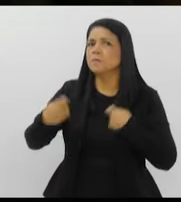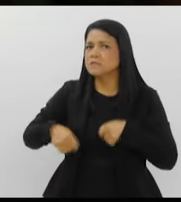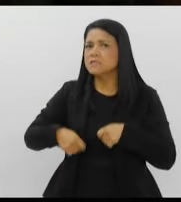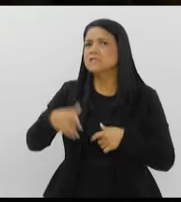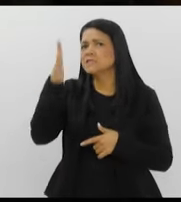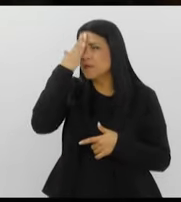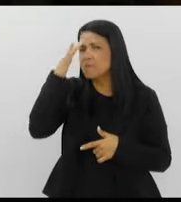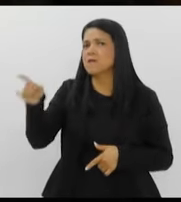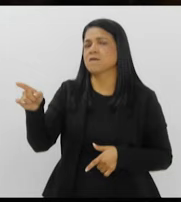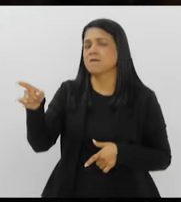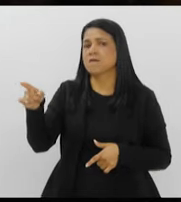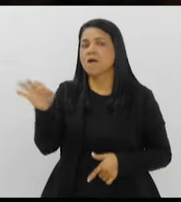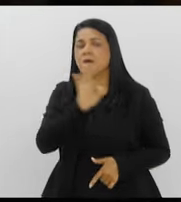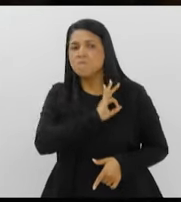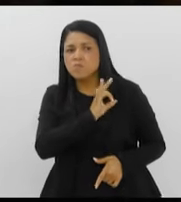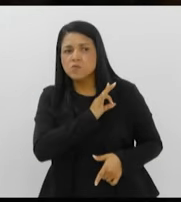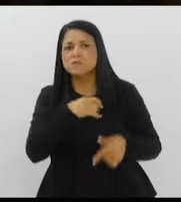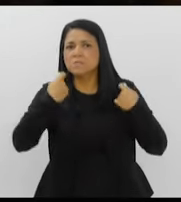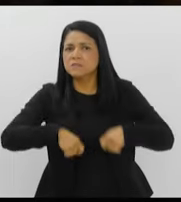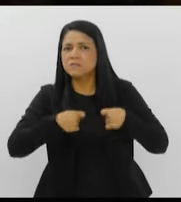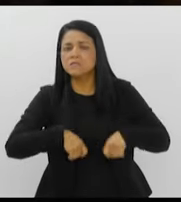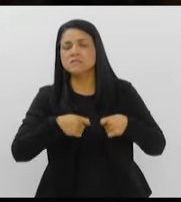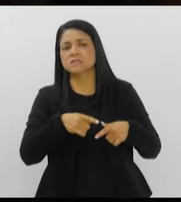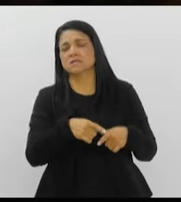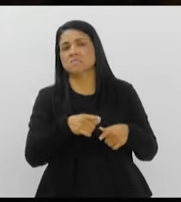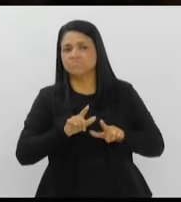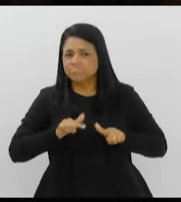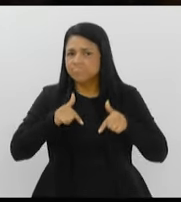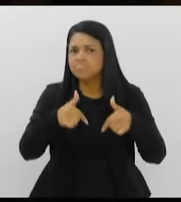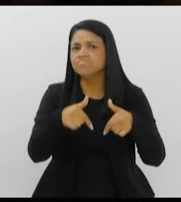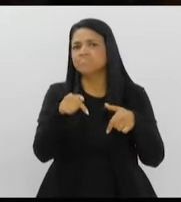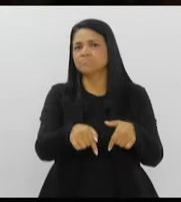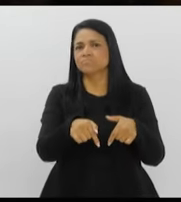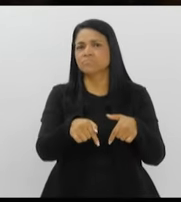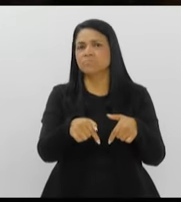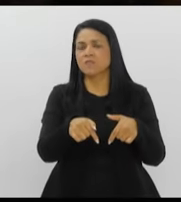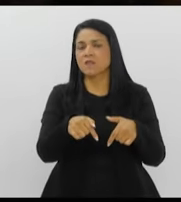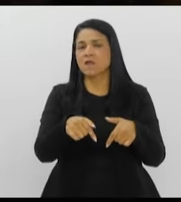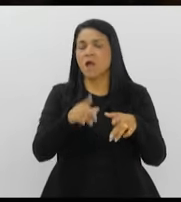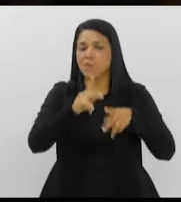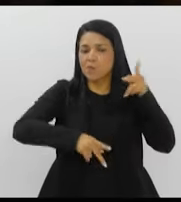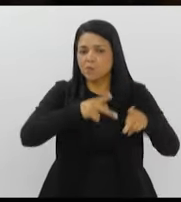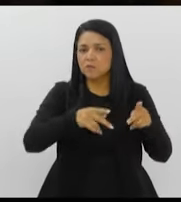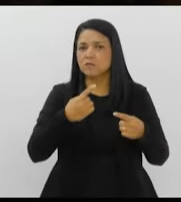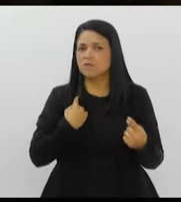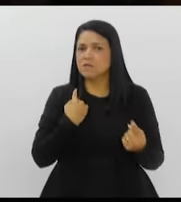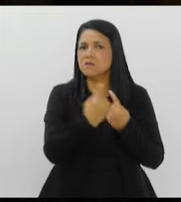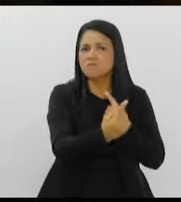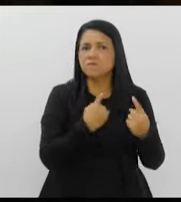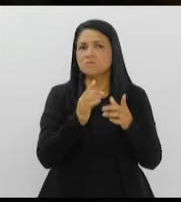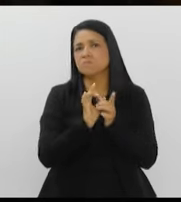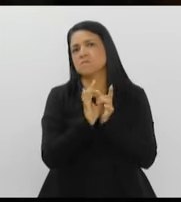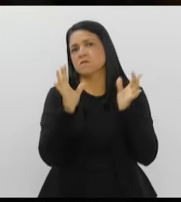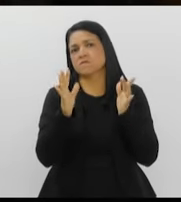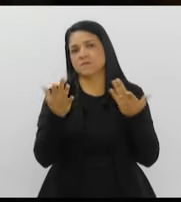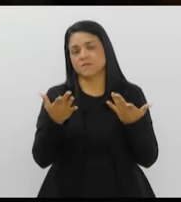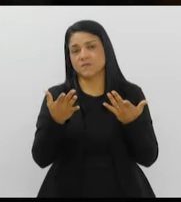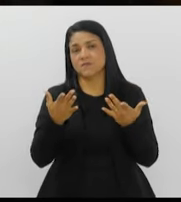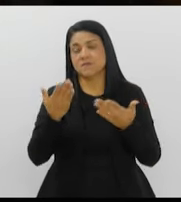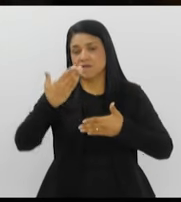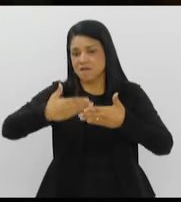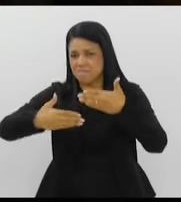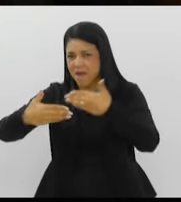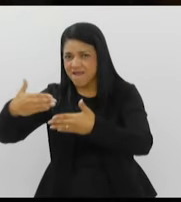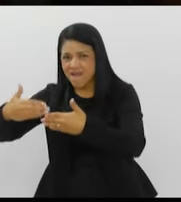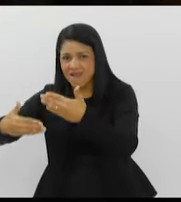população o direito de ir e vir, tem que acabar a barricada, ou acaba ou a polícia